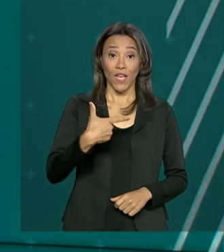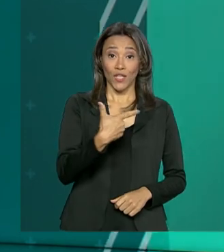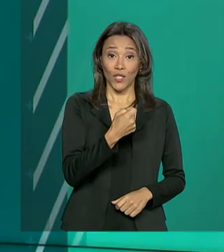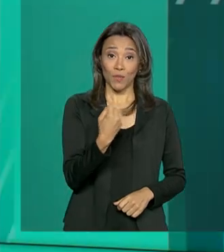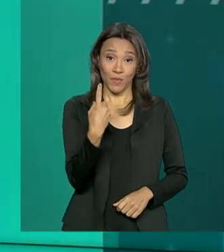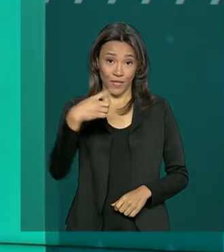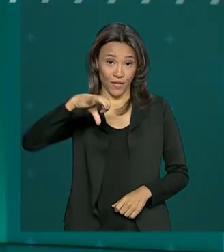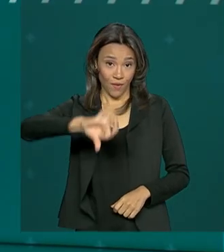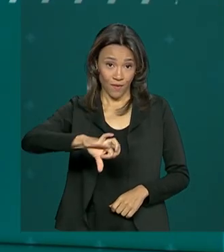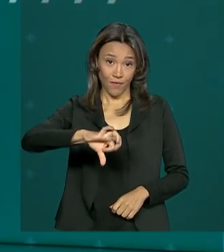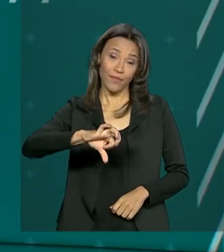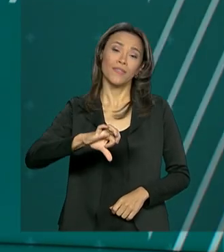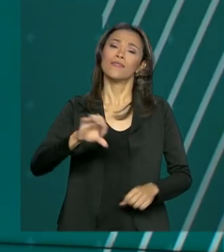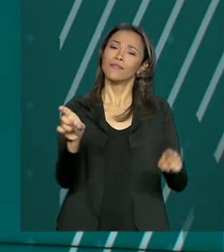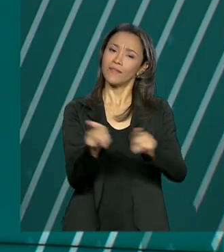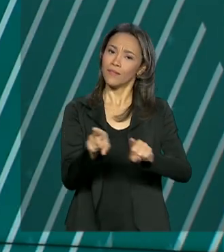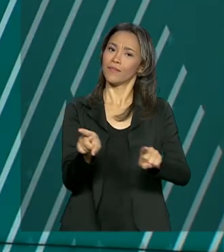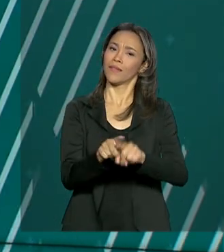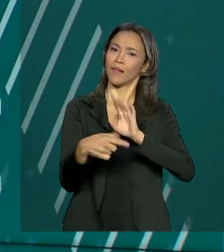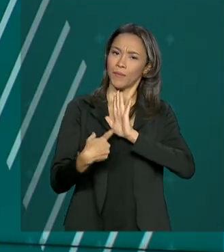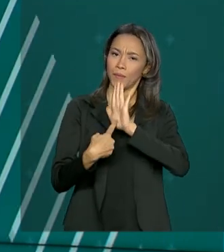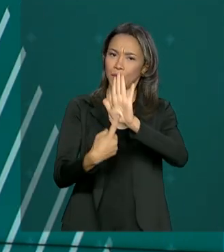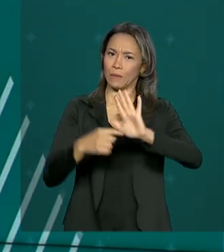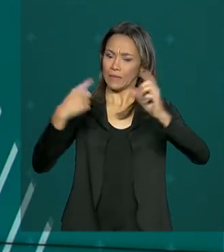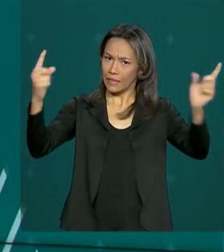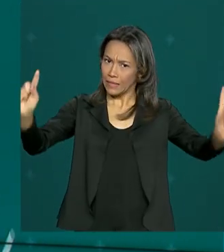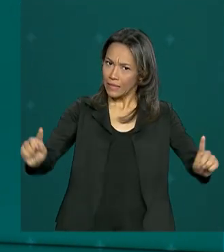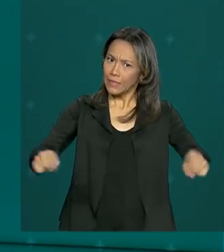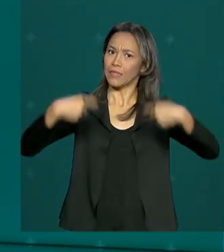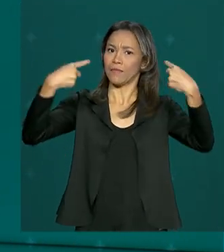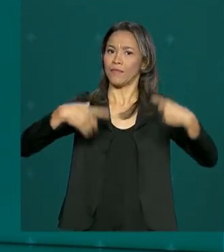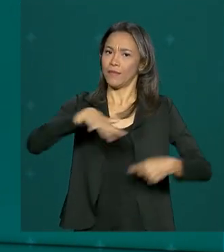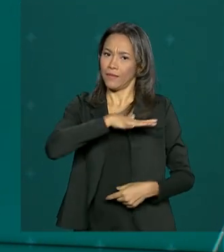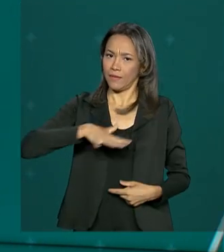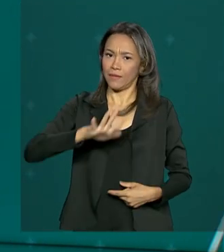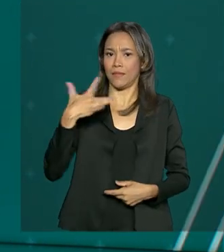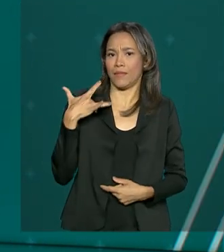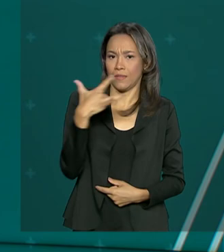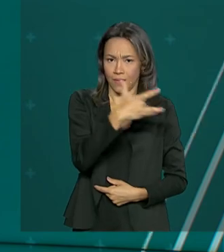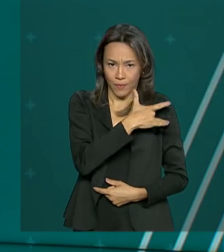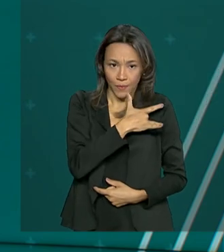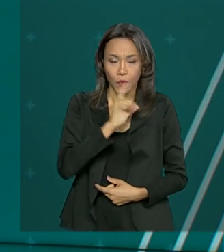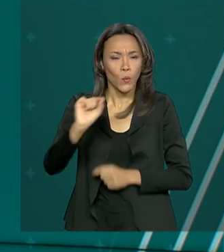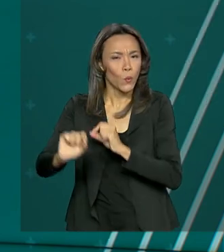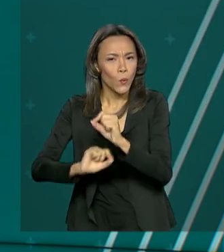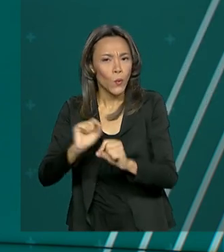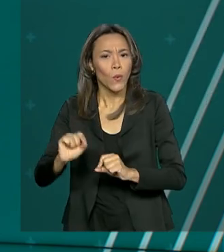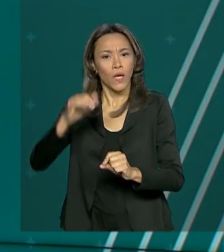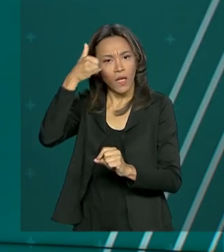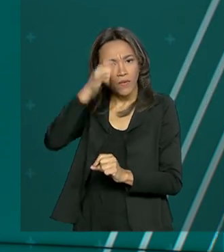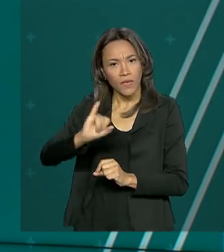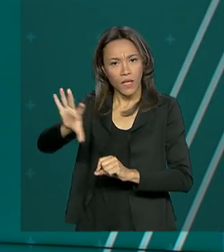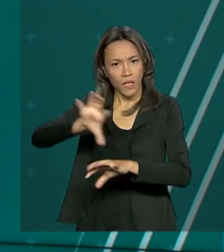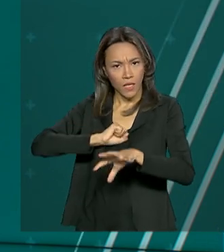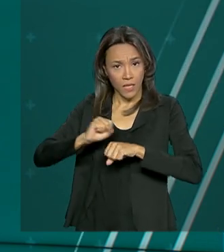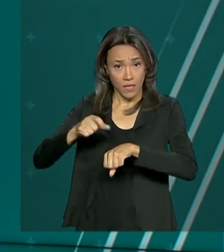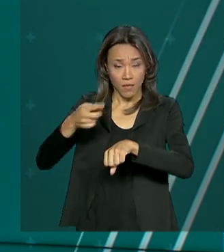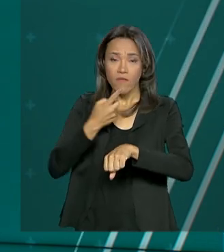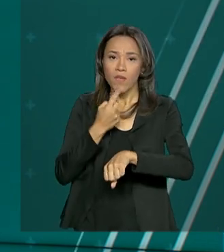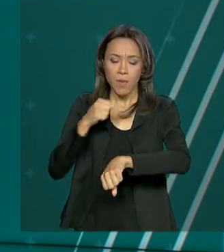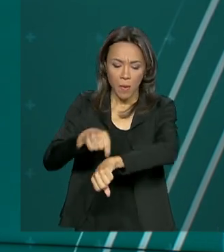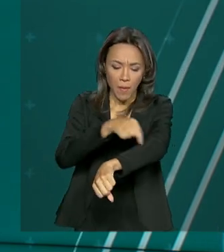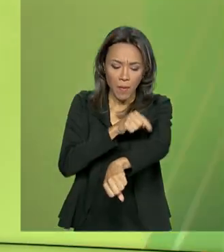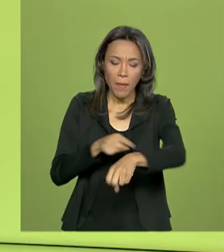2019 também apresentou desafios para a saúde, entre eles a prevenção contra o sarampo e o